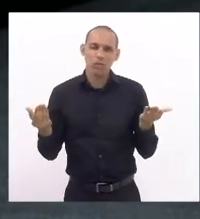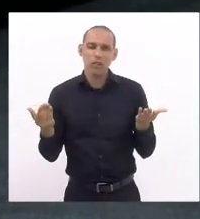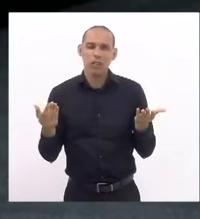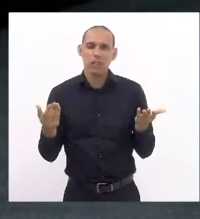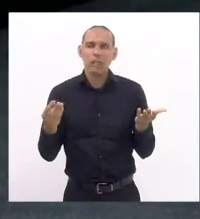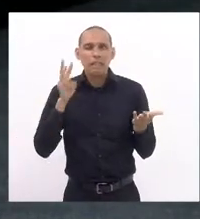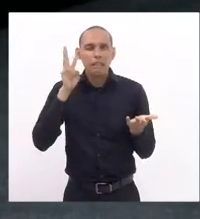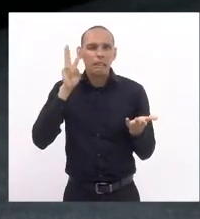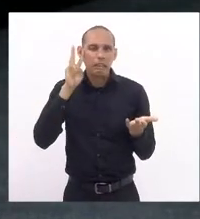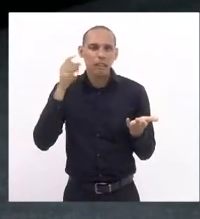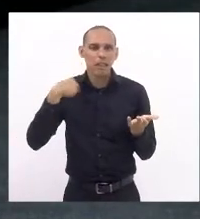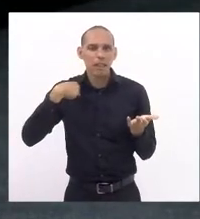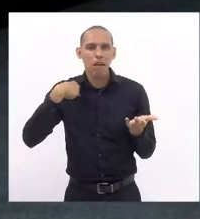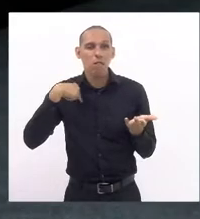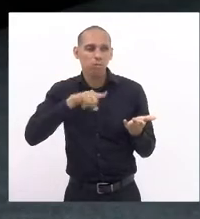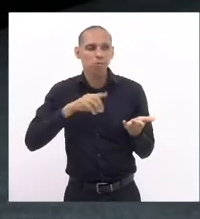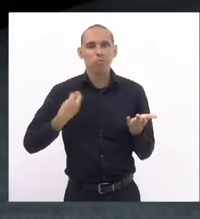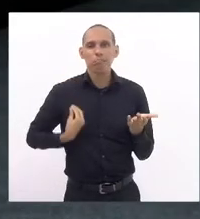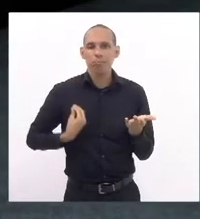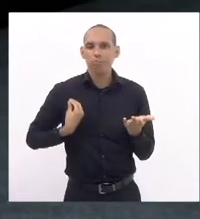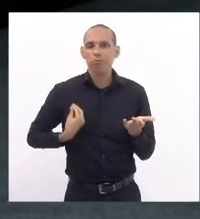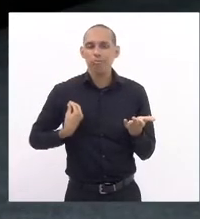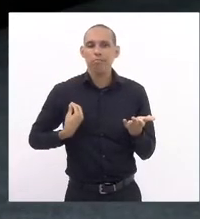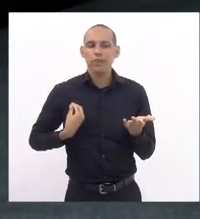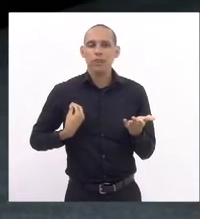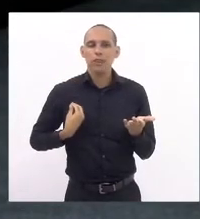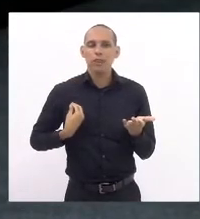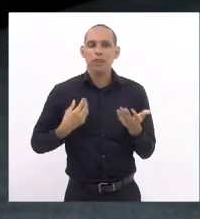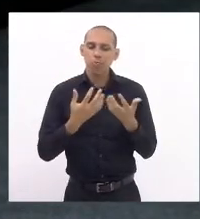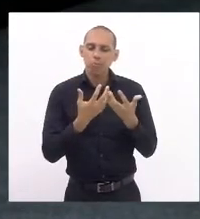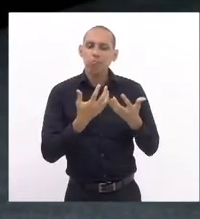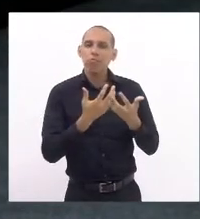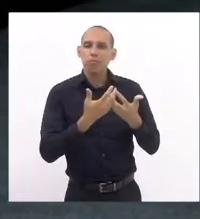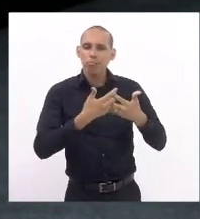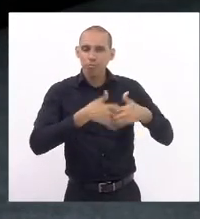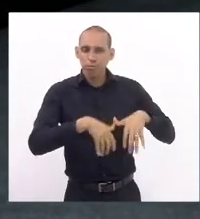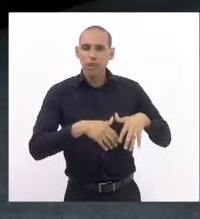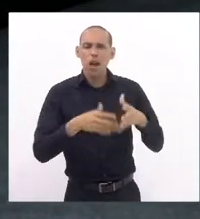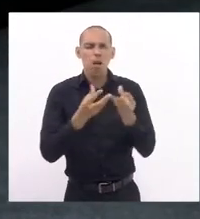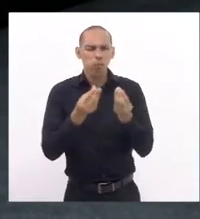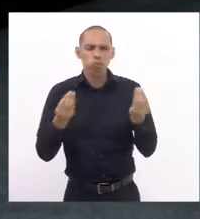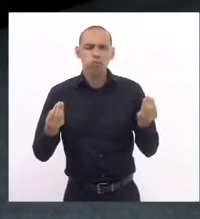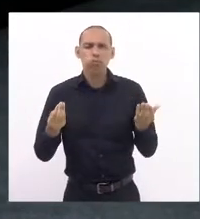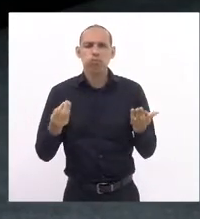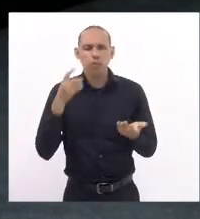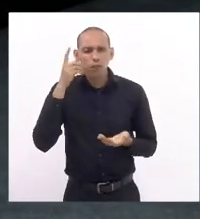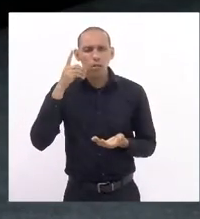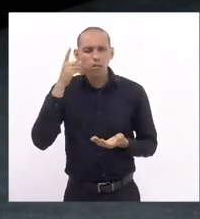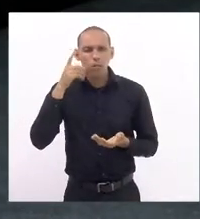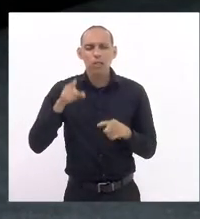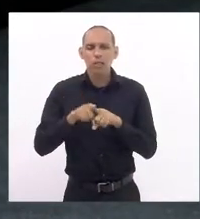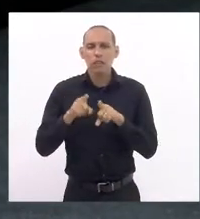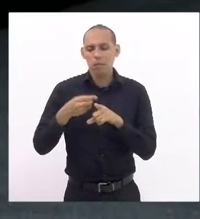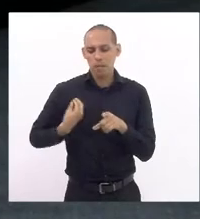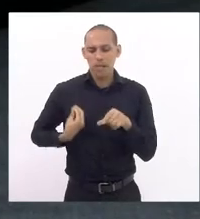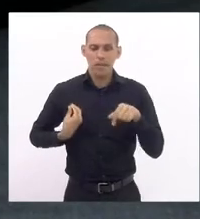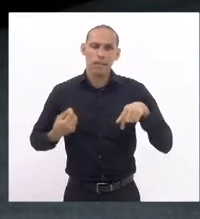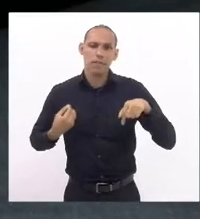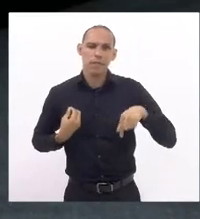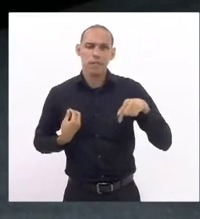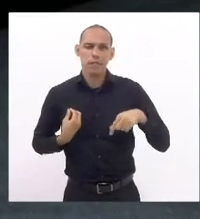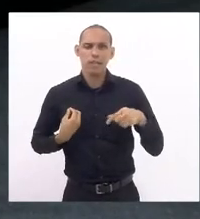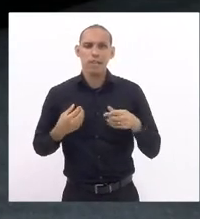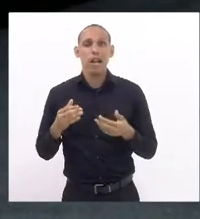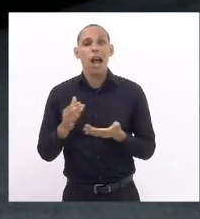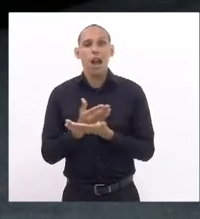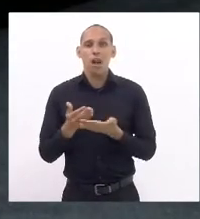na terça-feira que eu estive presente, nas duas eu estive em Petrópolis, muitos deputados também estiveram presentes em algumas